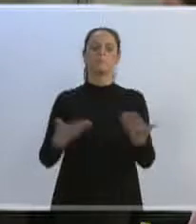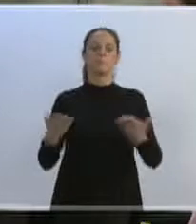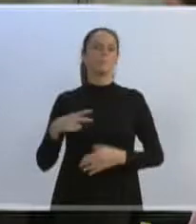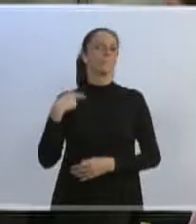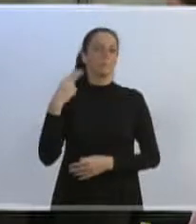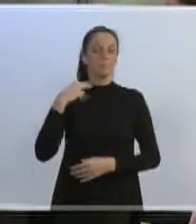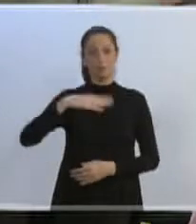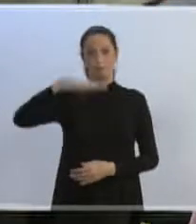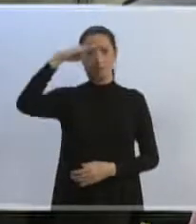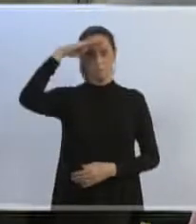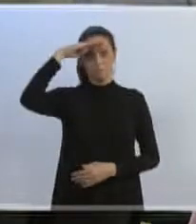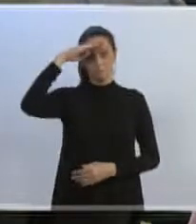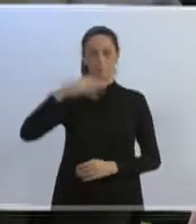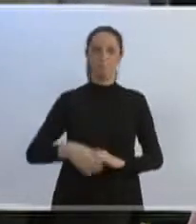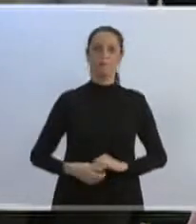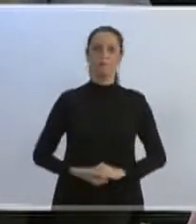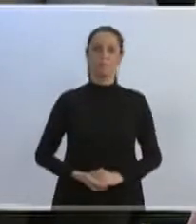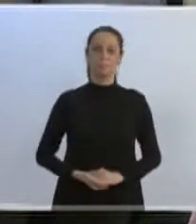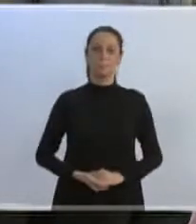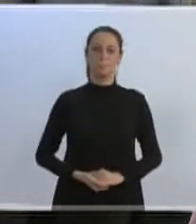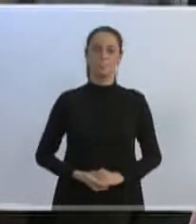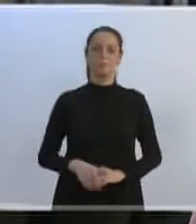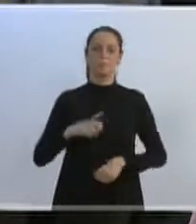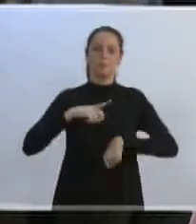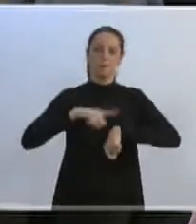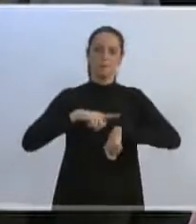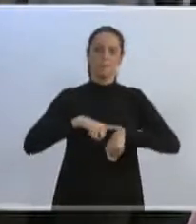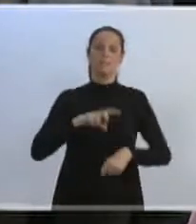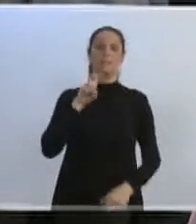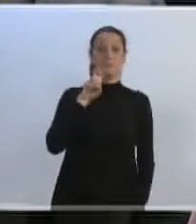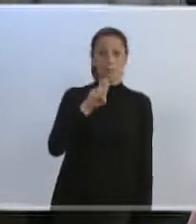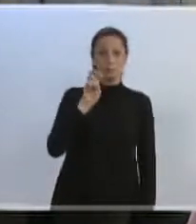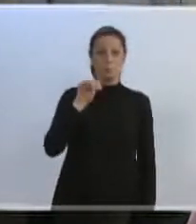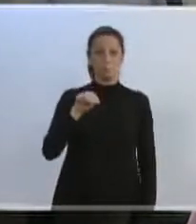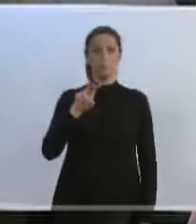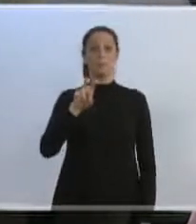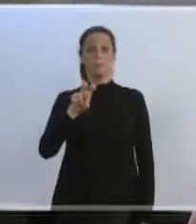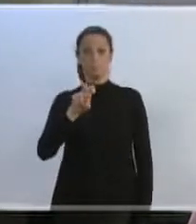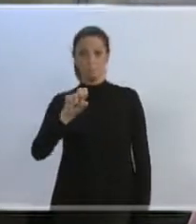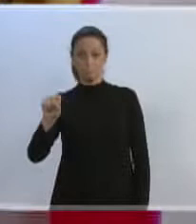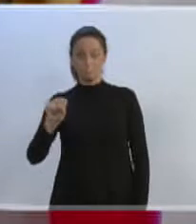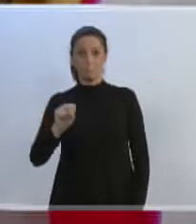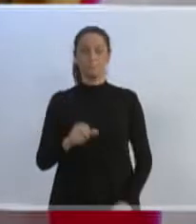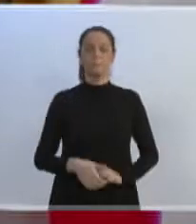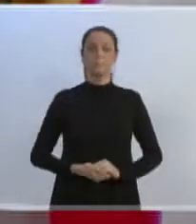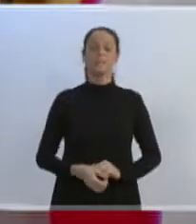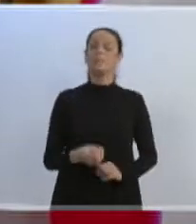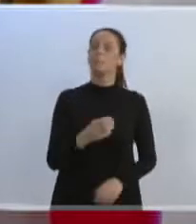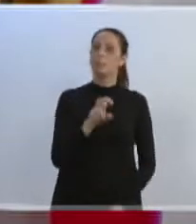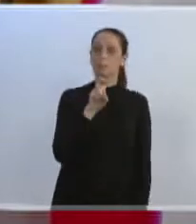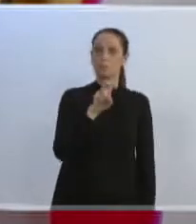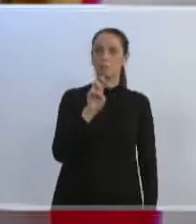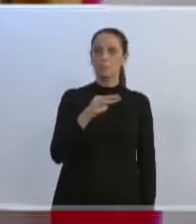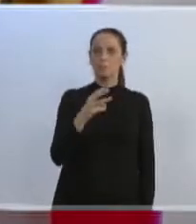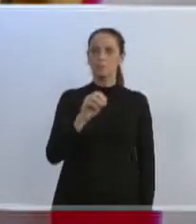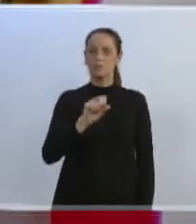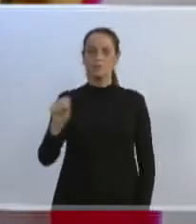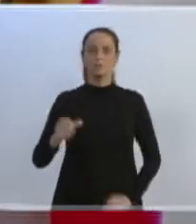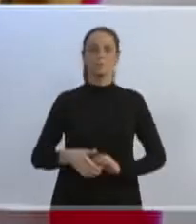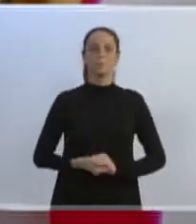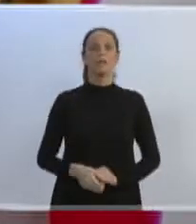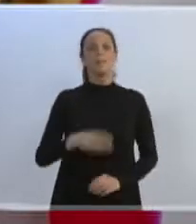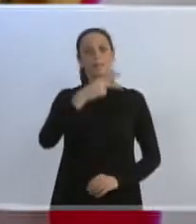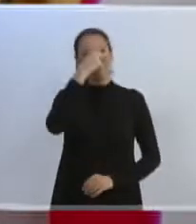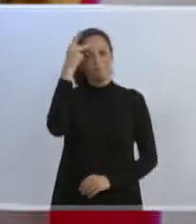Jovino Cardoso, com o tempo de 5 minutos e 30. Meus cumprimentos, senhor presidente, senhores vereadores, comunidades acompanham